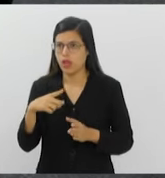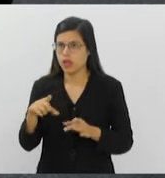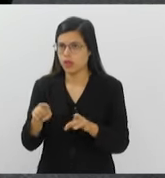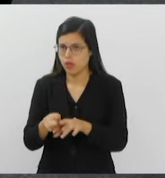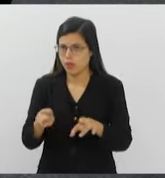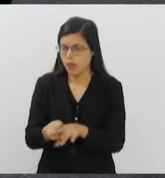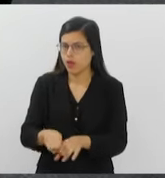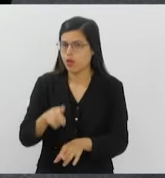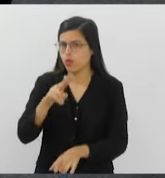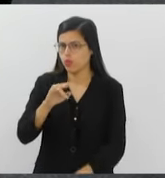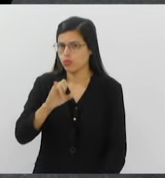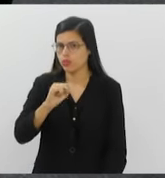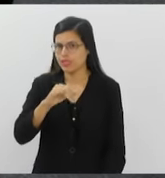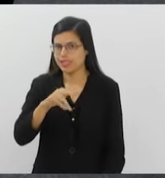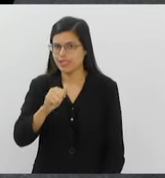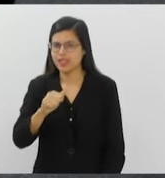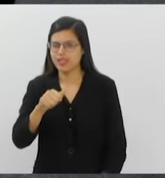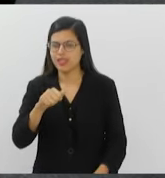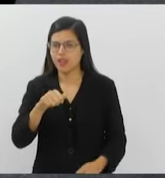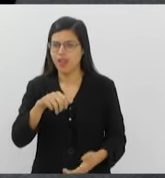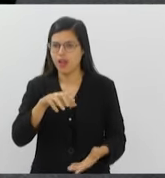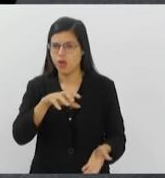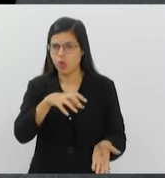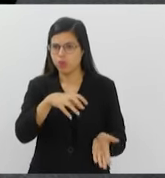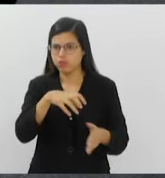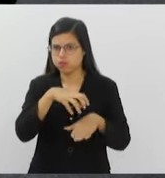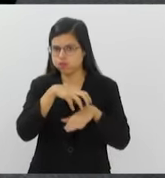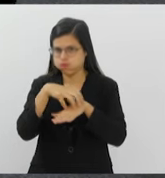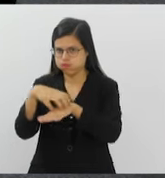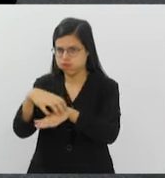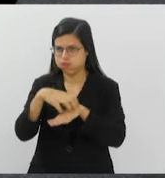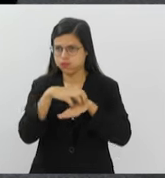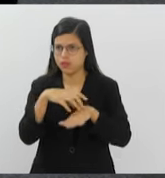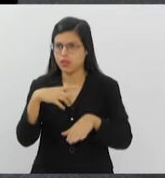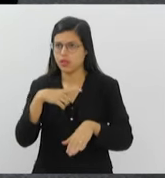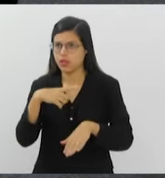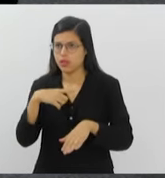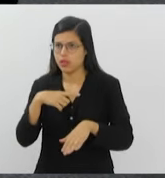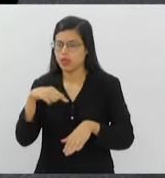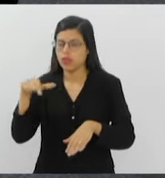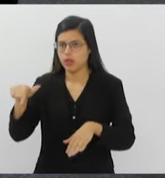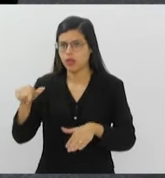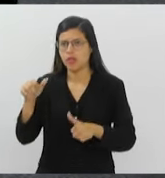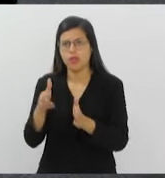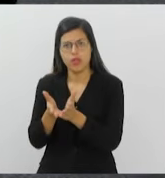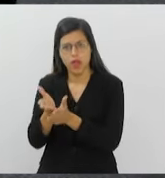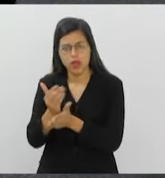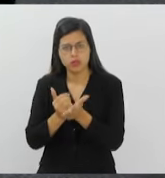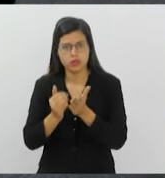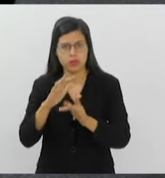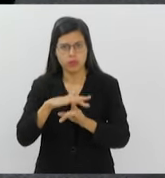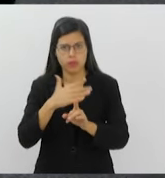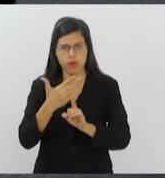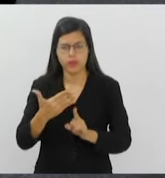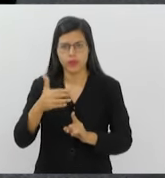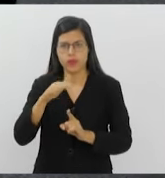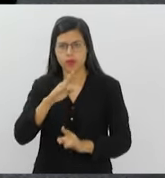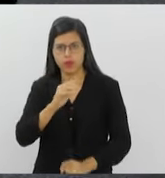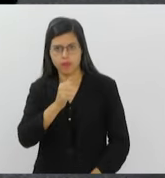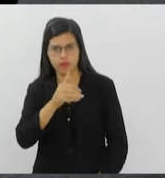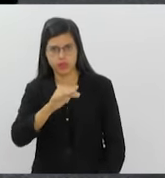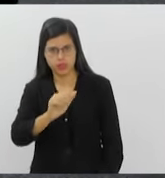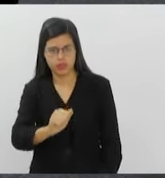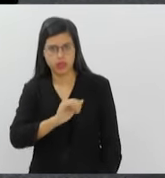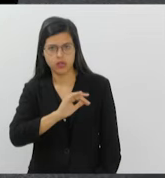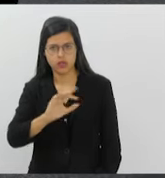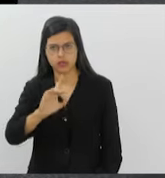flutuantes, deputada Lucinha, que têm dados ambientais na bacia de Sepetiba. Então, nesse